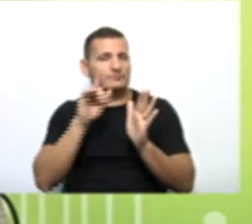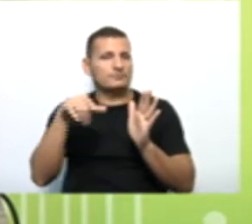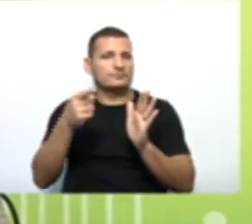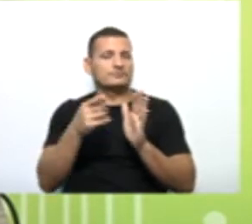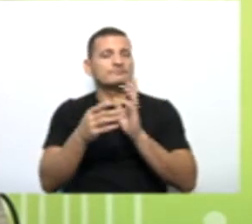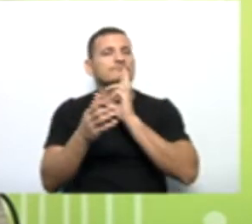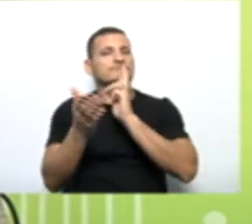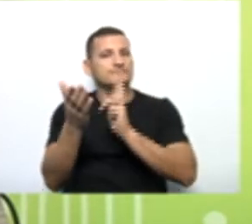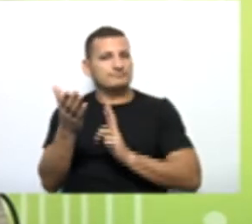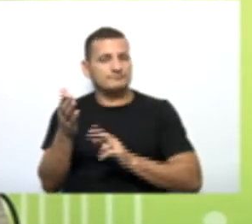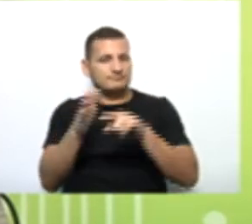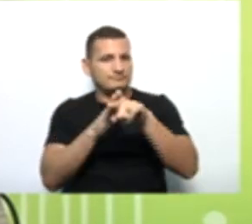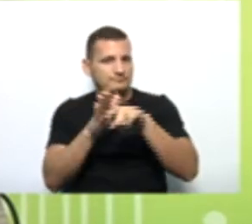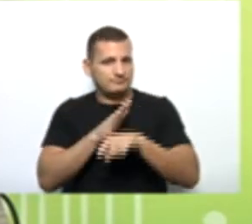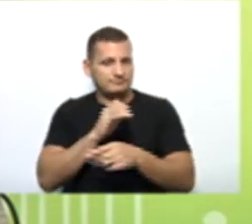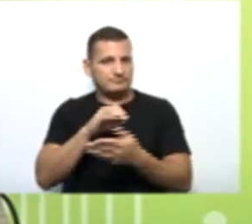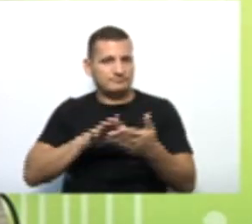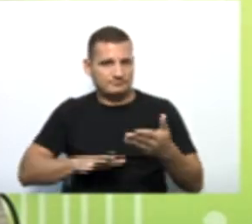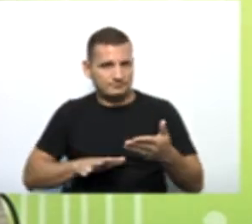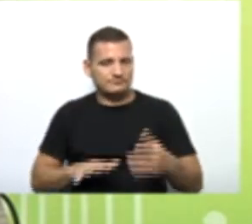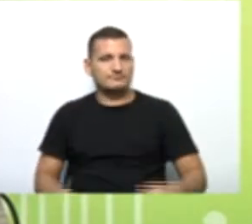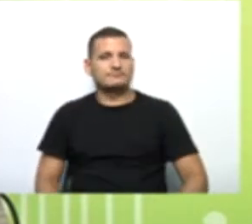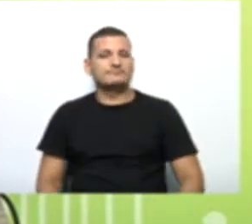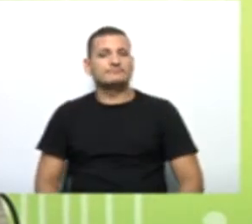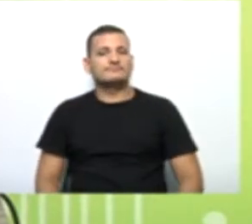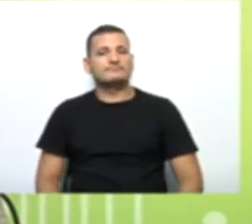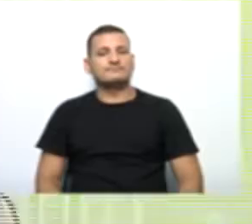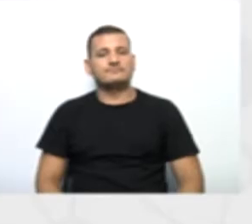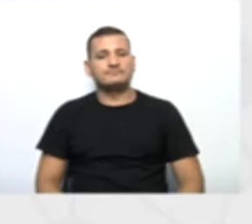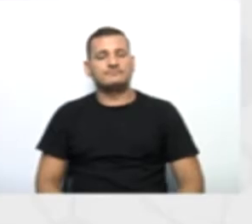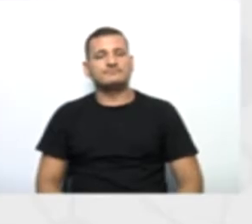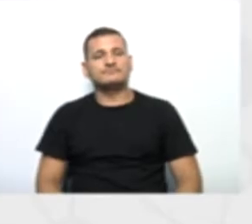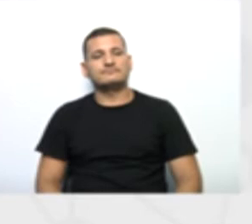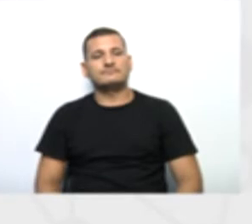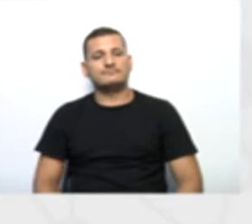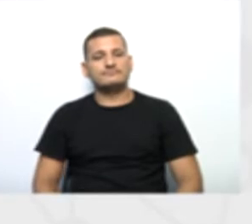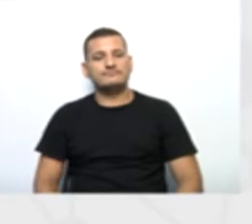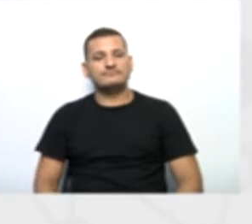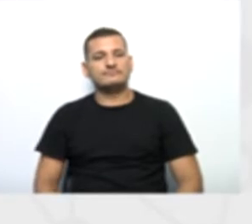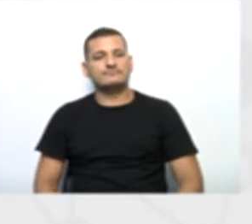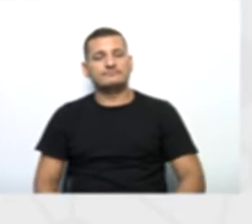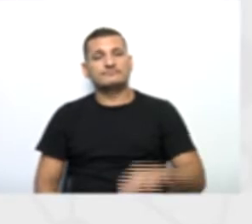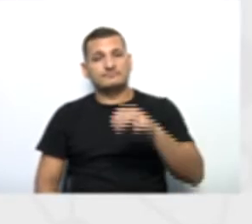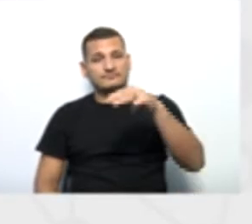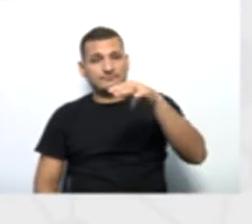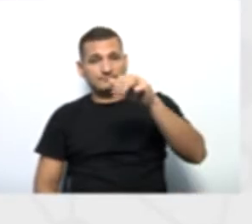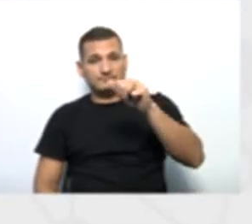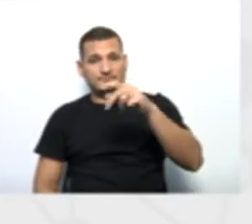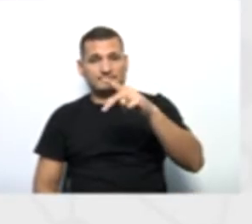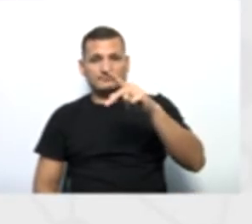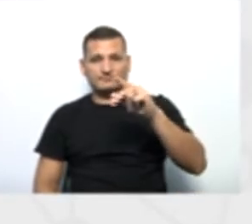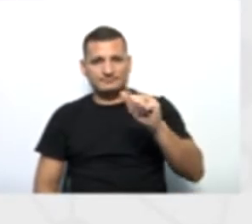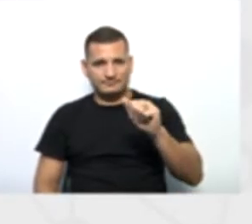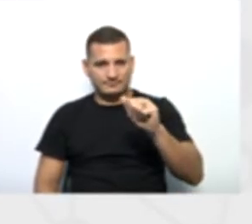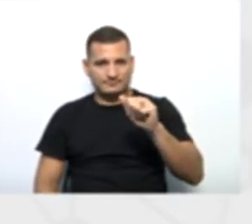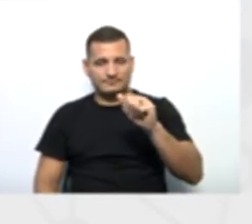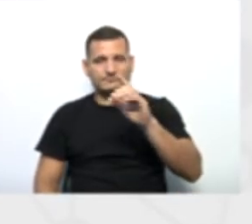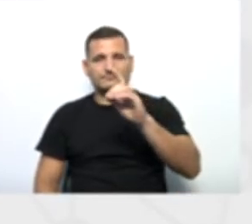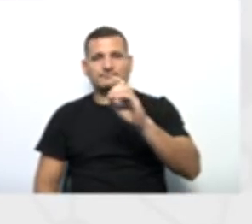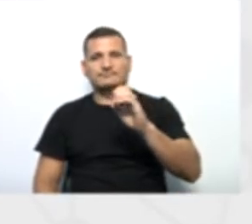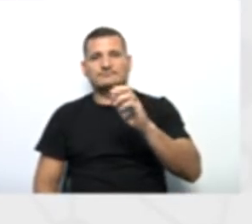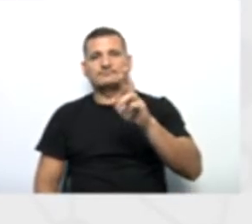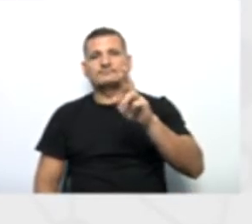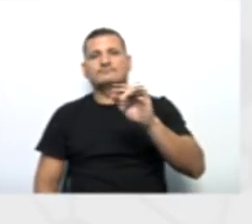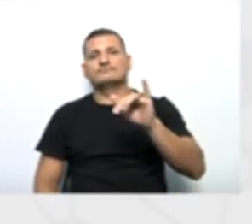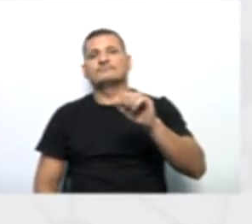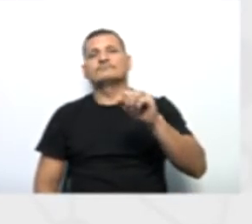as respostas das questões da atividade de sala, tá certo? Vamos lá para o nosso slide, então? Olha lá, mapa de risco. O que é o mapa de risco? É